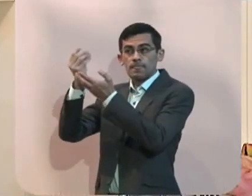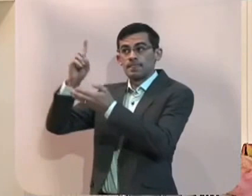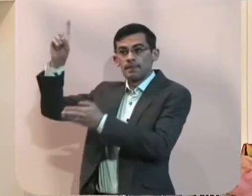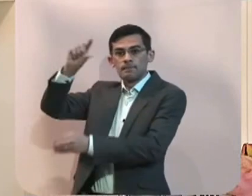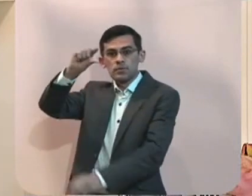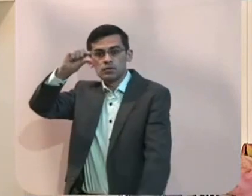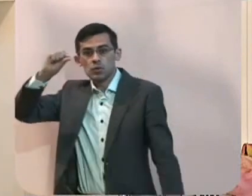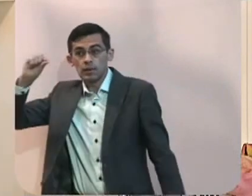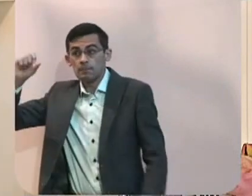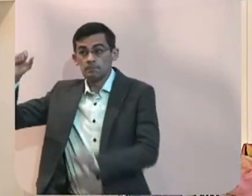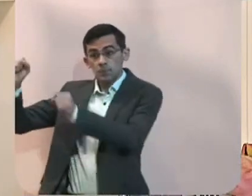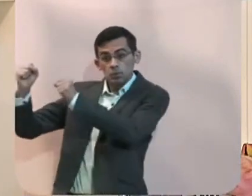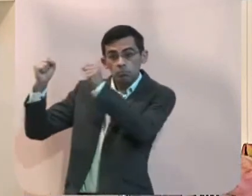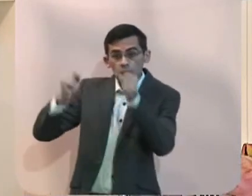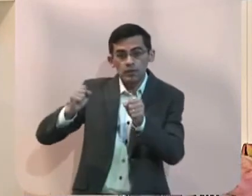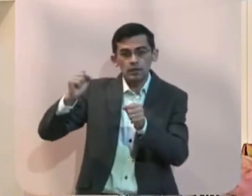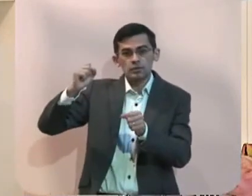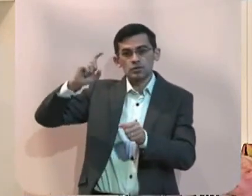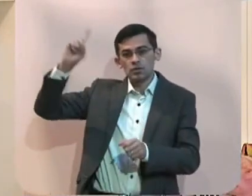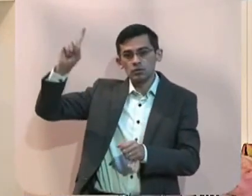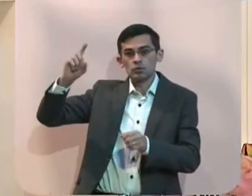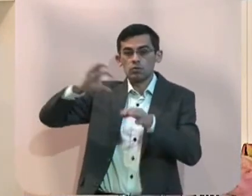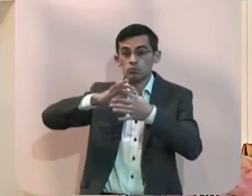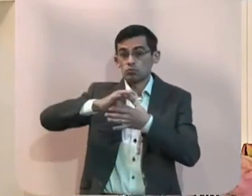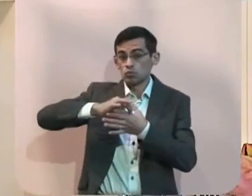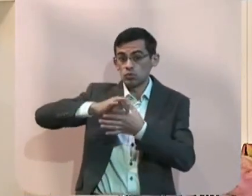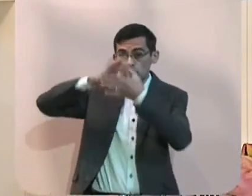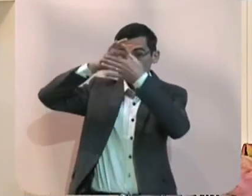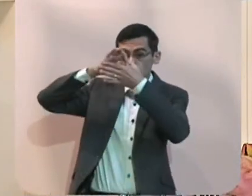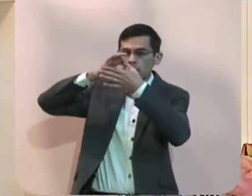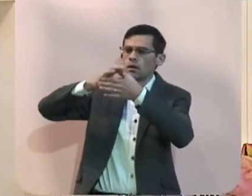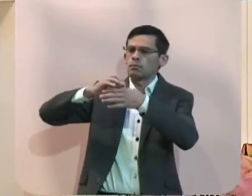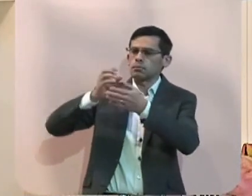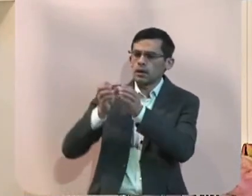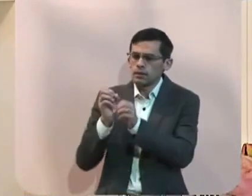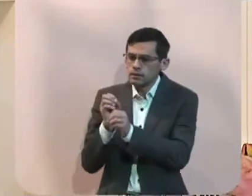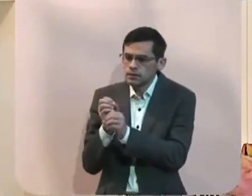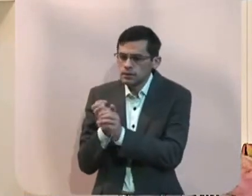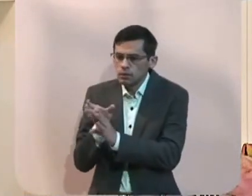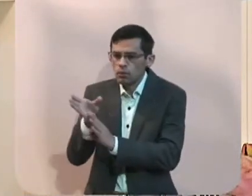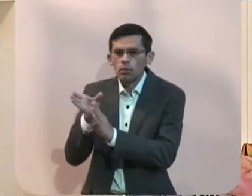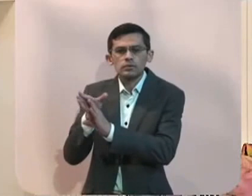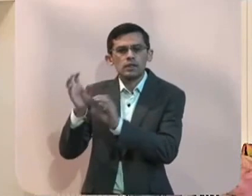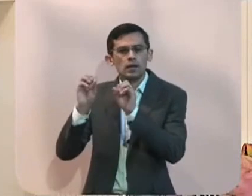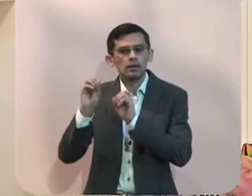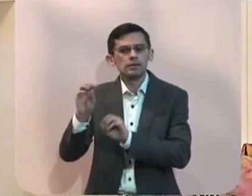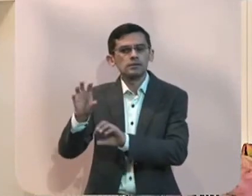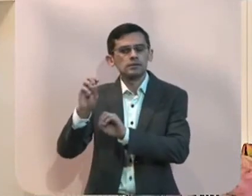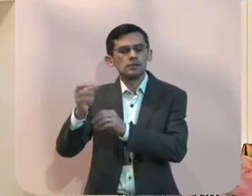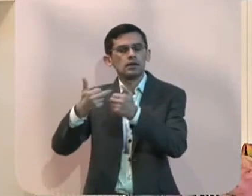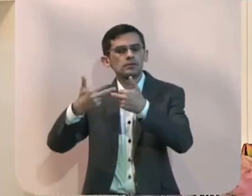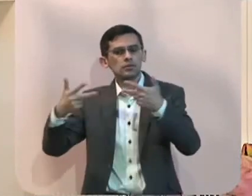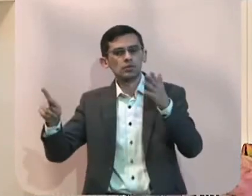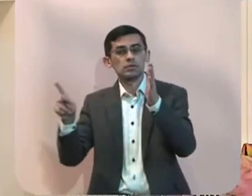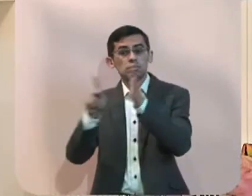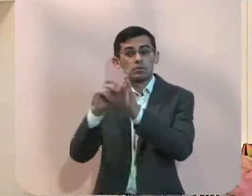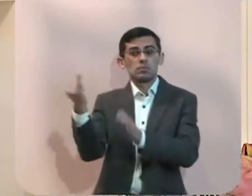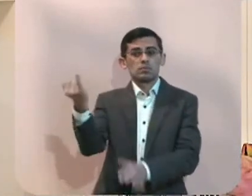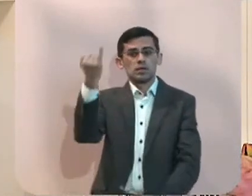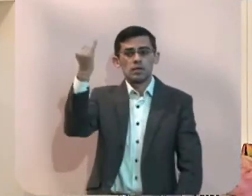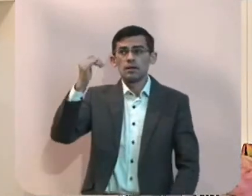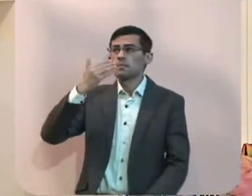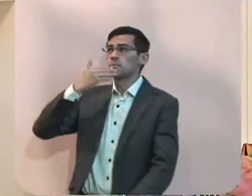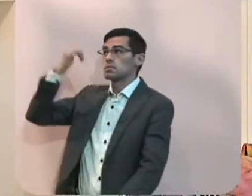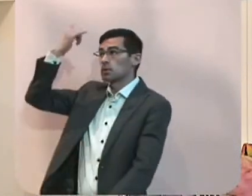instituído pelo poder de Deus como um líder, para ministrar na vida das pessoas com essas qualidades. Eu vou pedir a